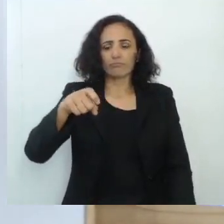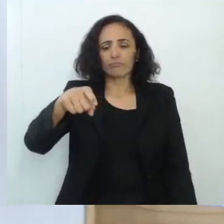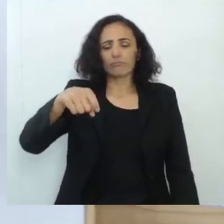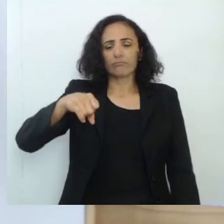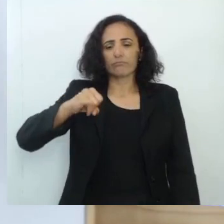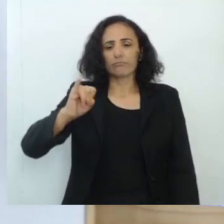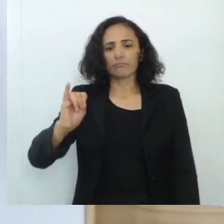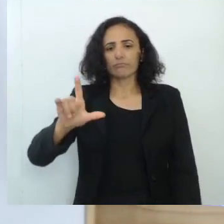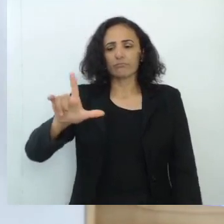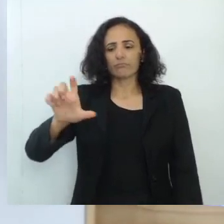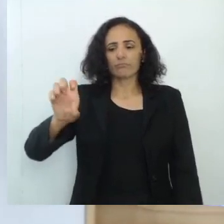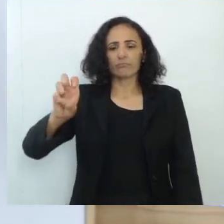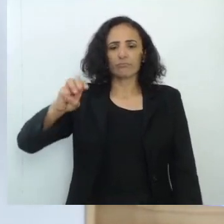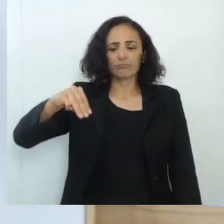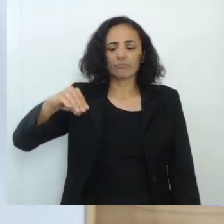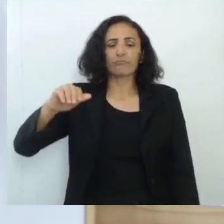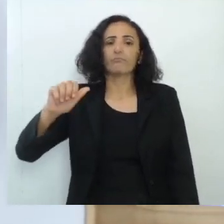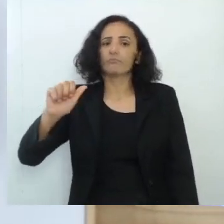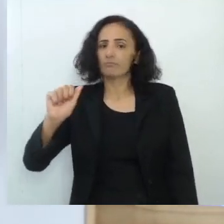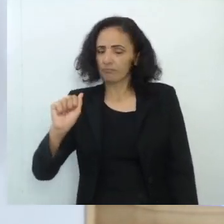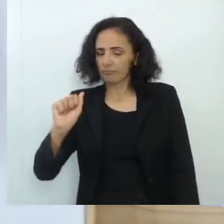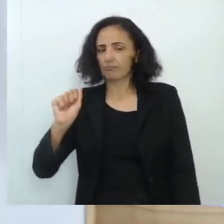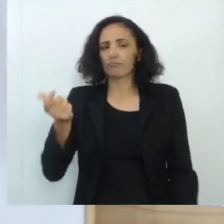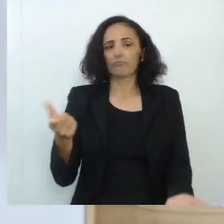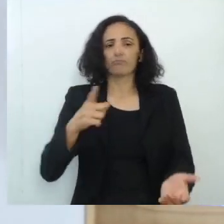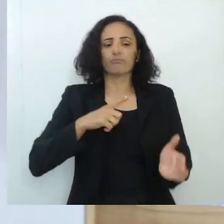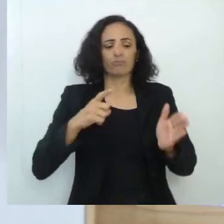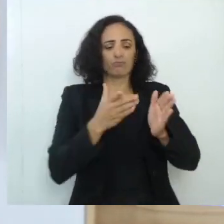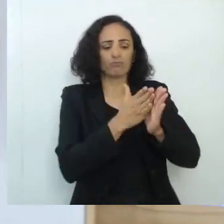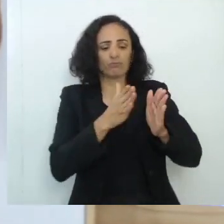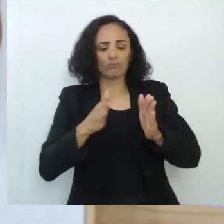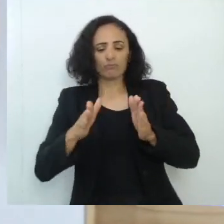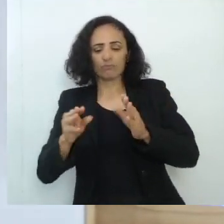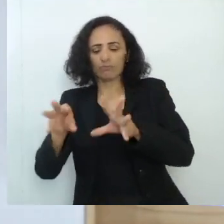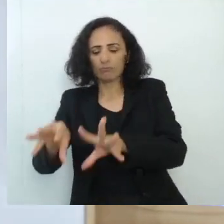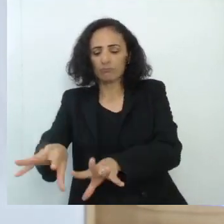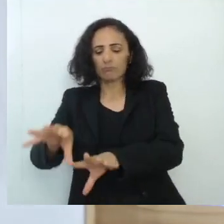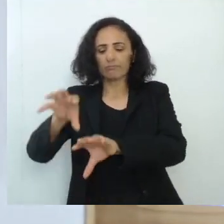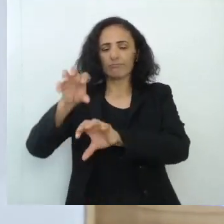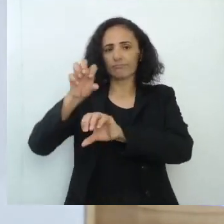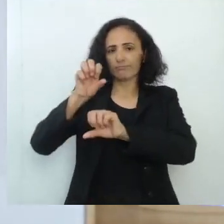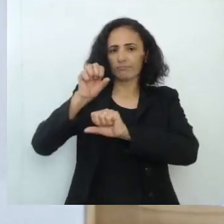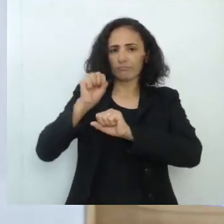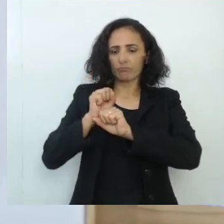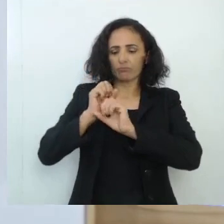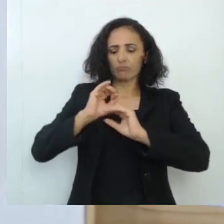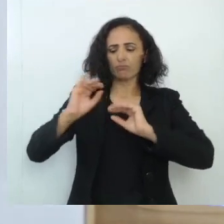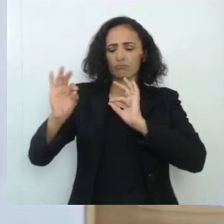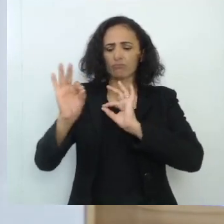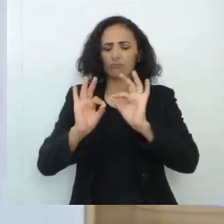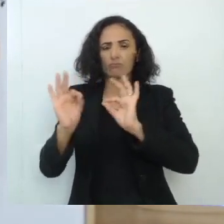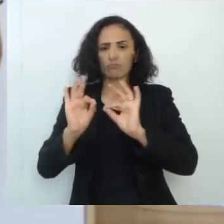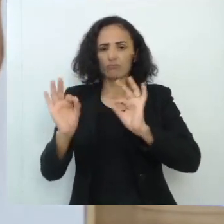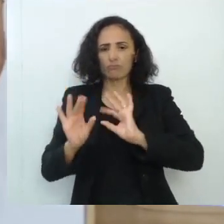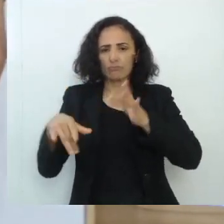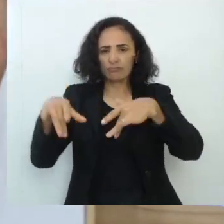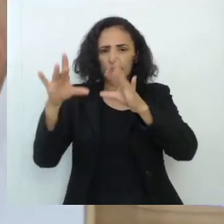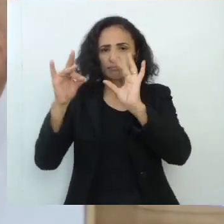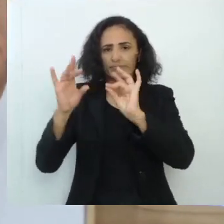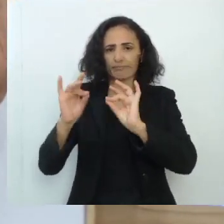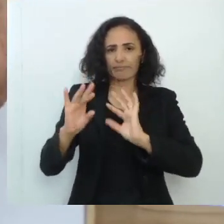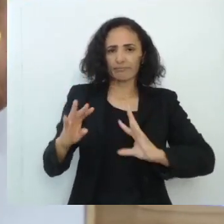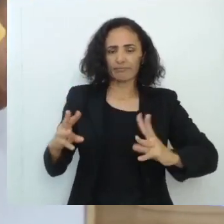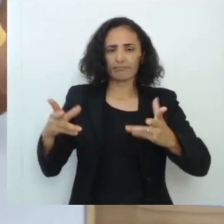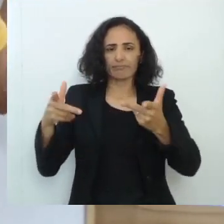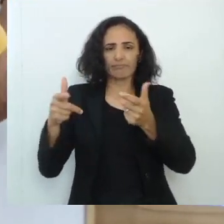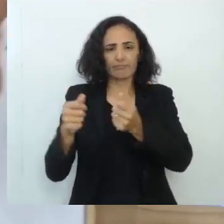O floema, ele vai carregar a seiva elaborada. Ele